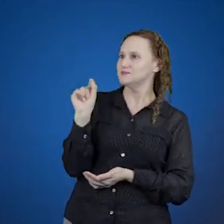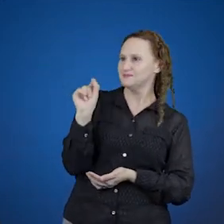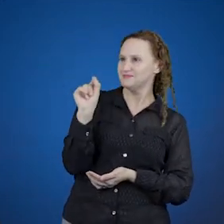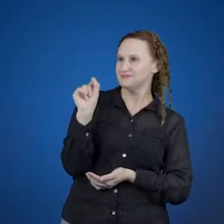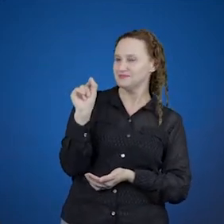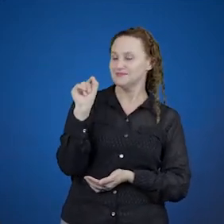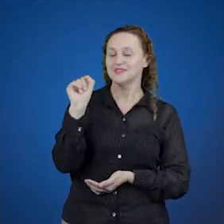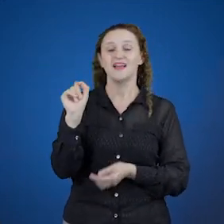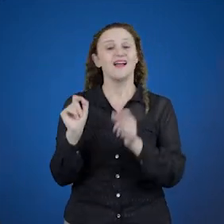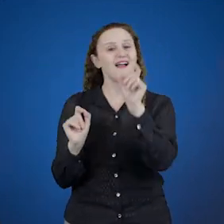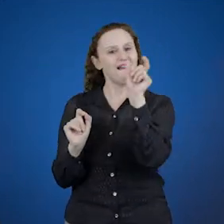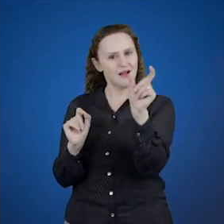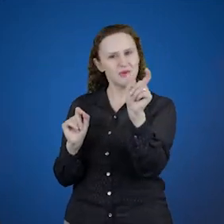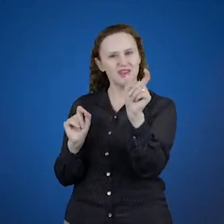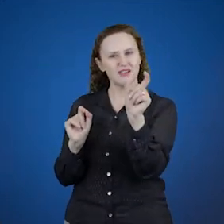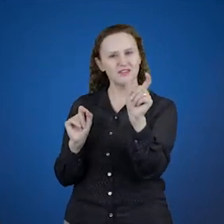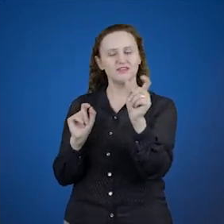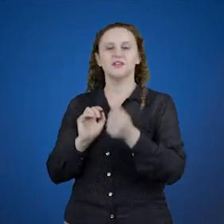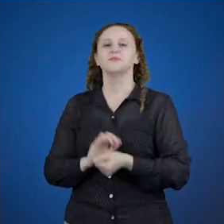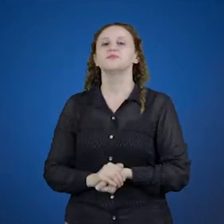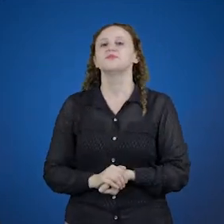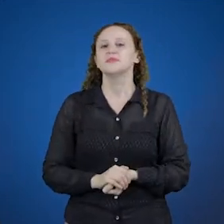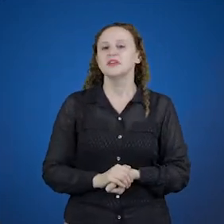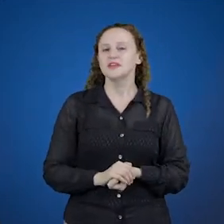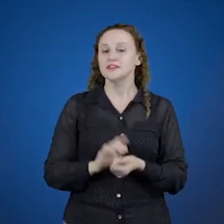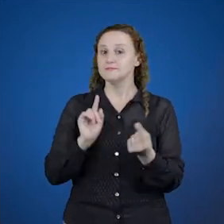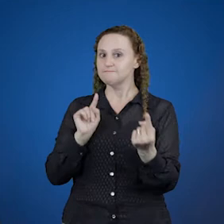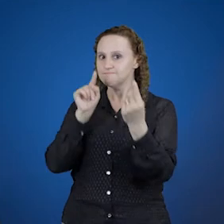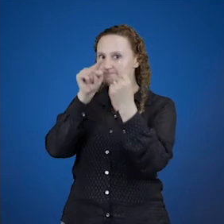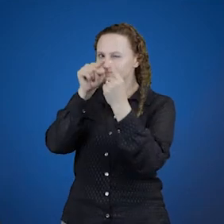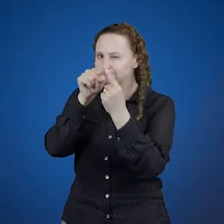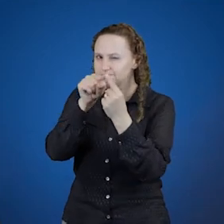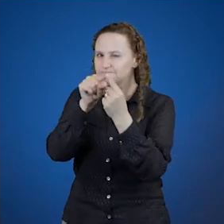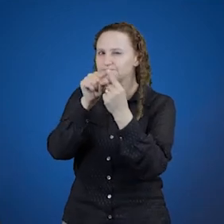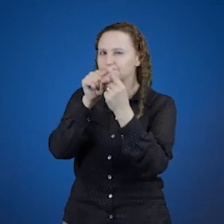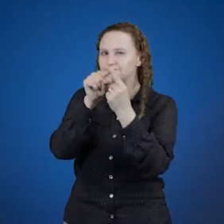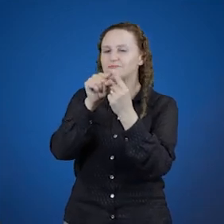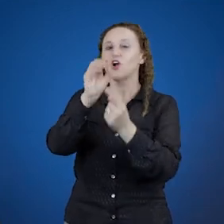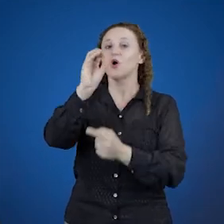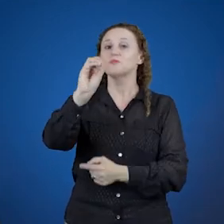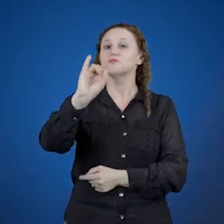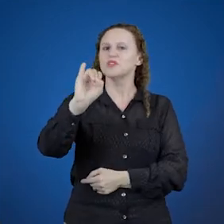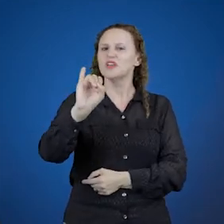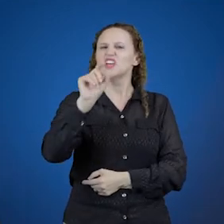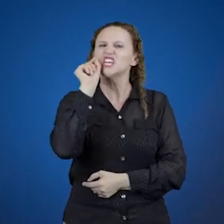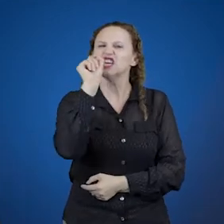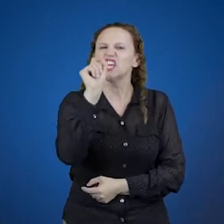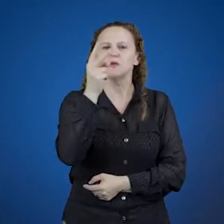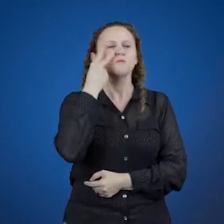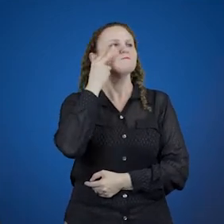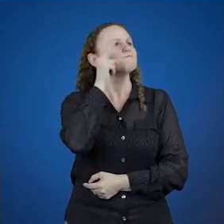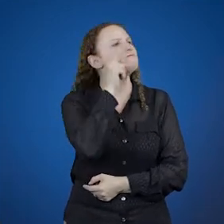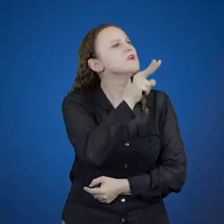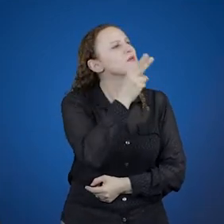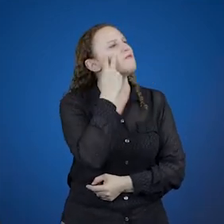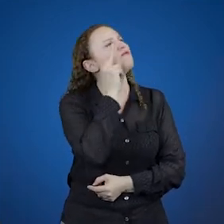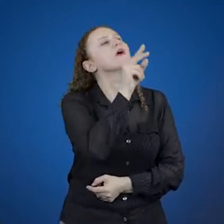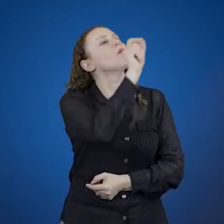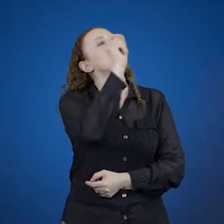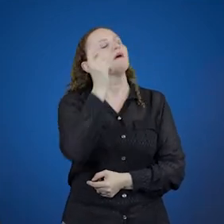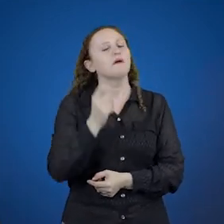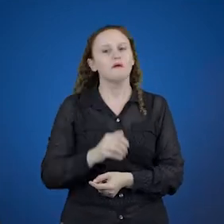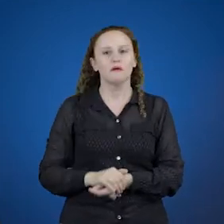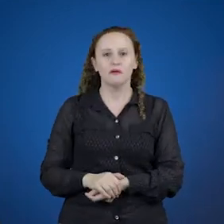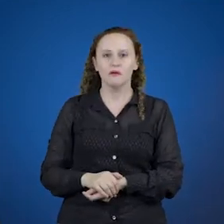e a palavra lua que está exercendo a função de objeto direto hora quem dizer ver alguma